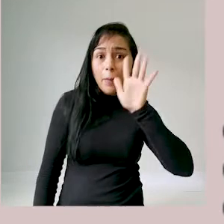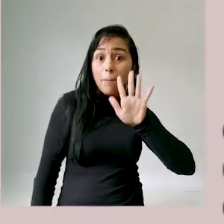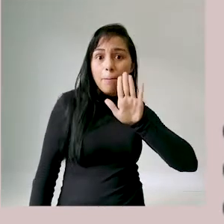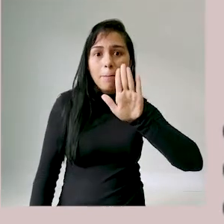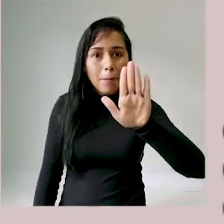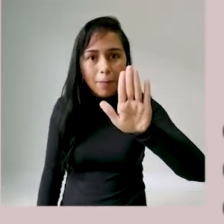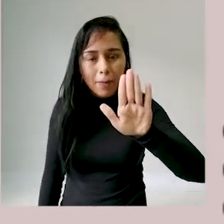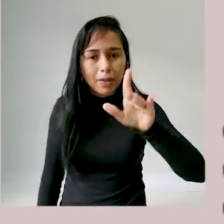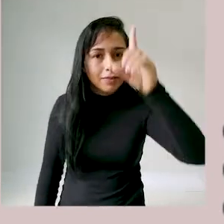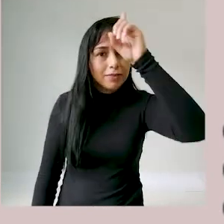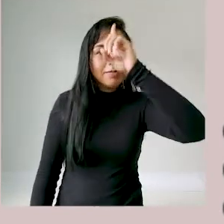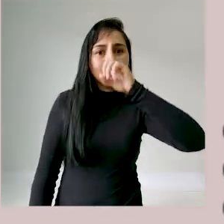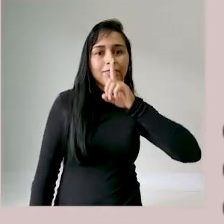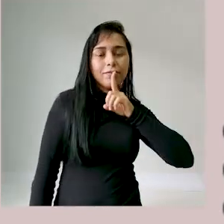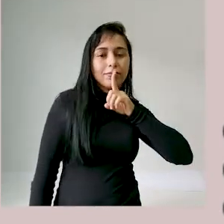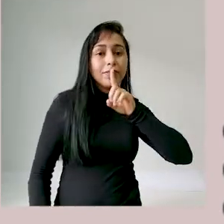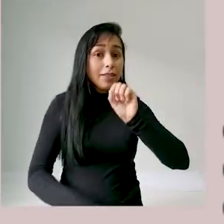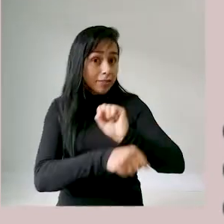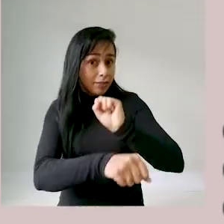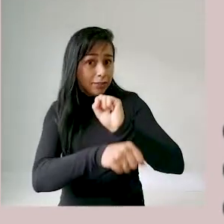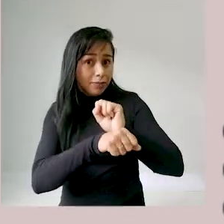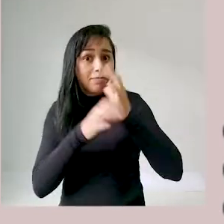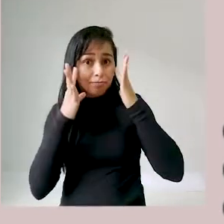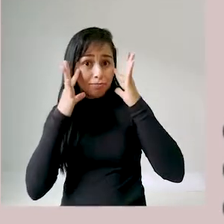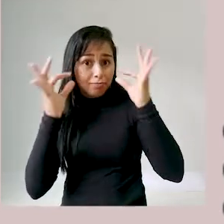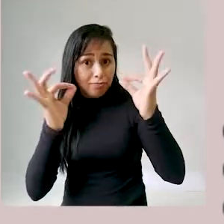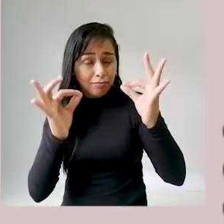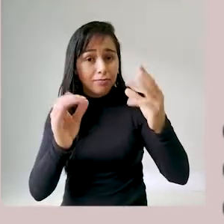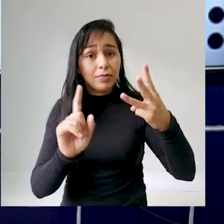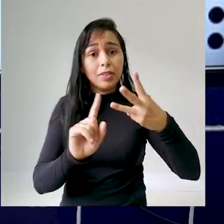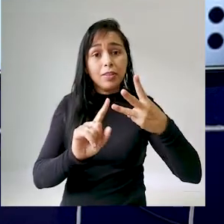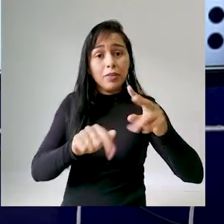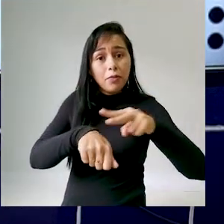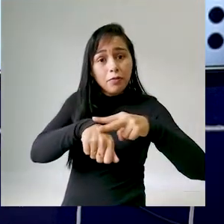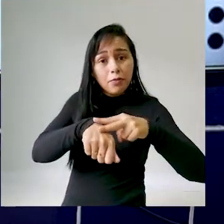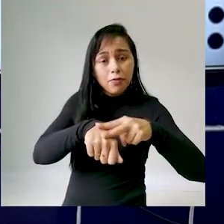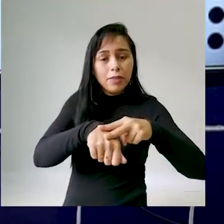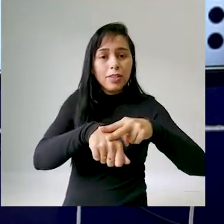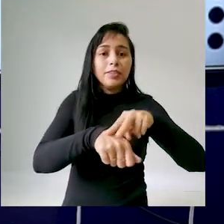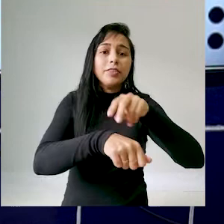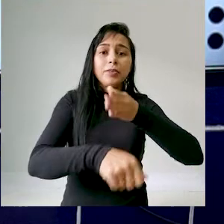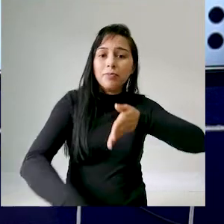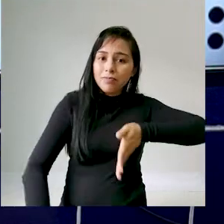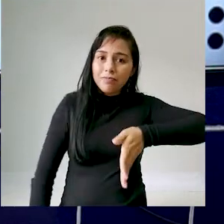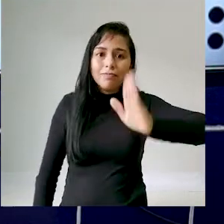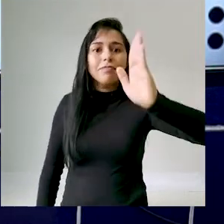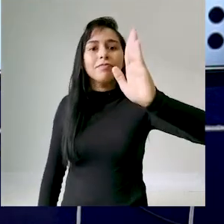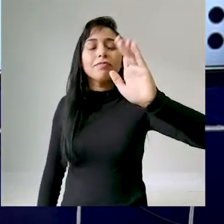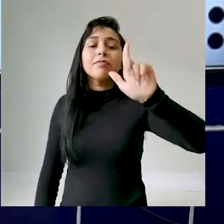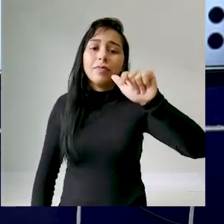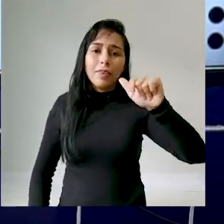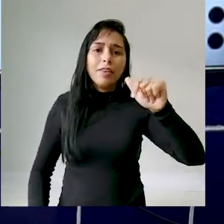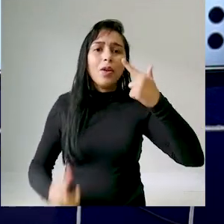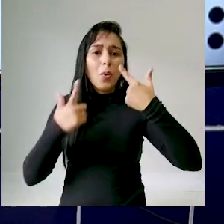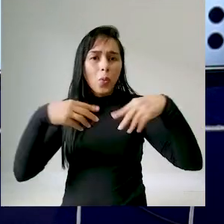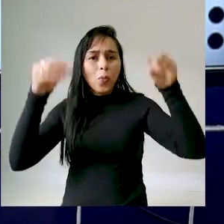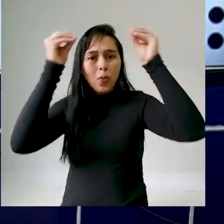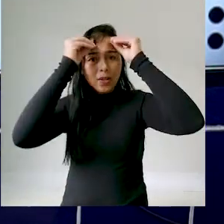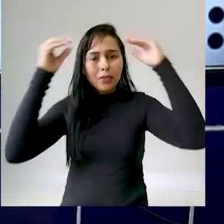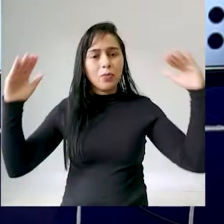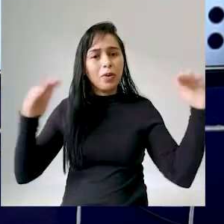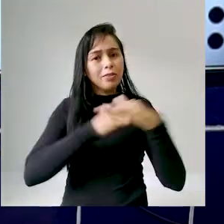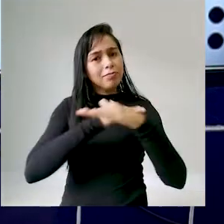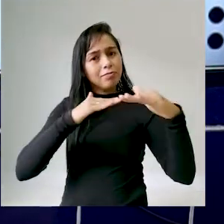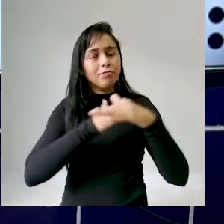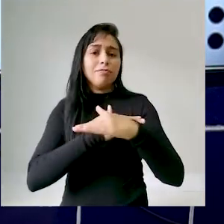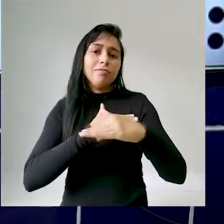você para, amarelo você espera e verde você segue. Então, o semáforo utiliza a linguagem não verbal para transmitir aquela linguagem